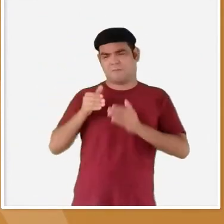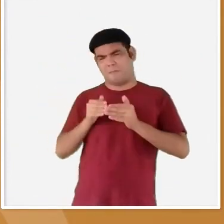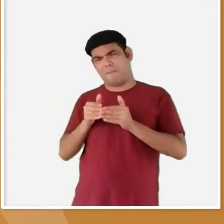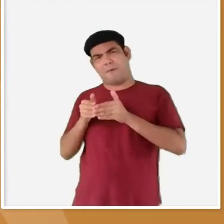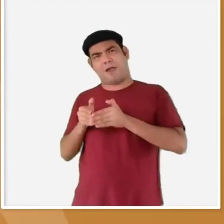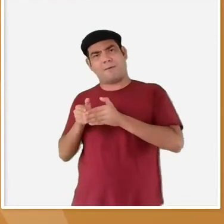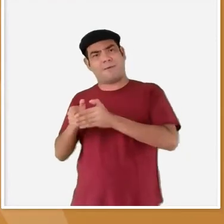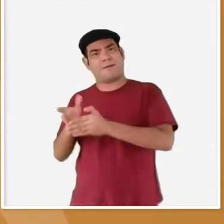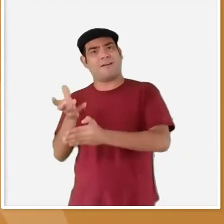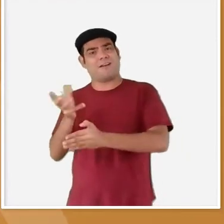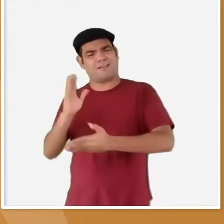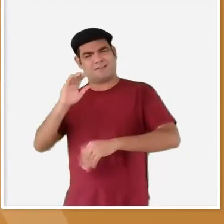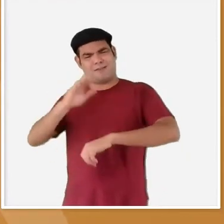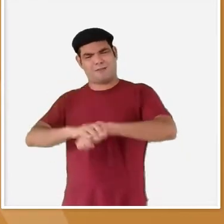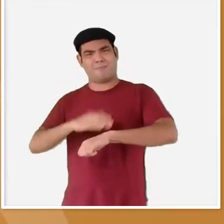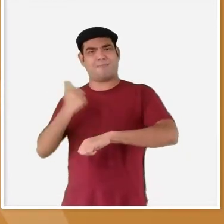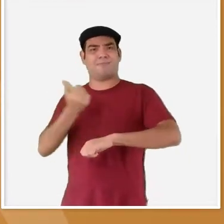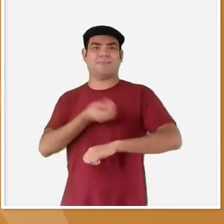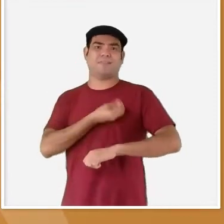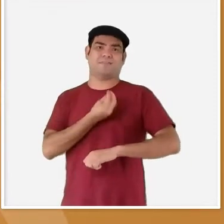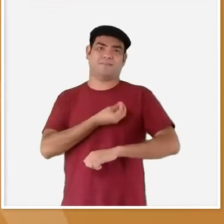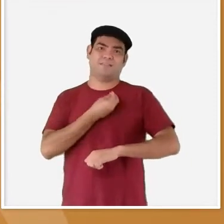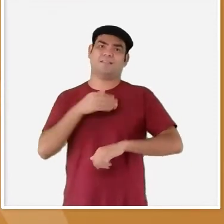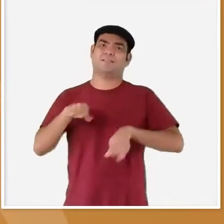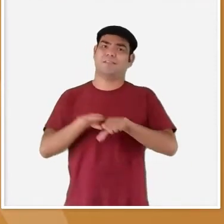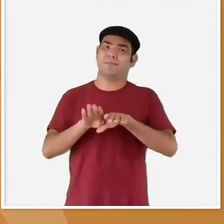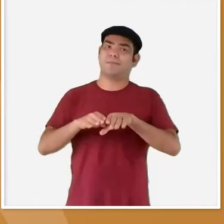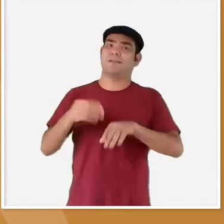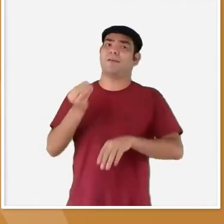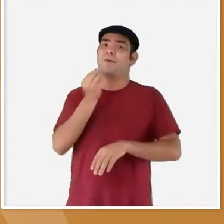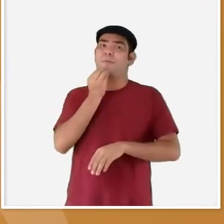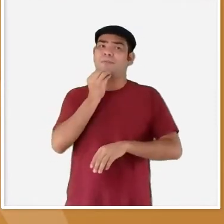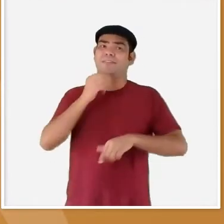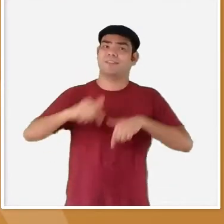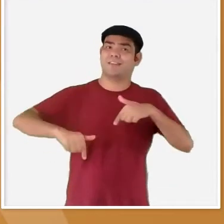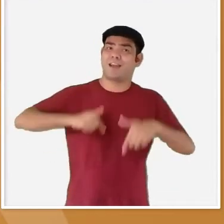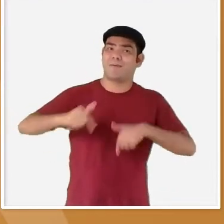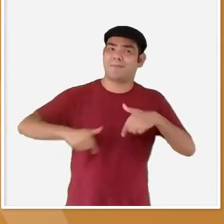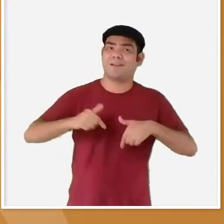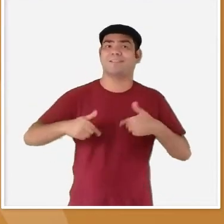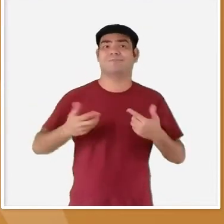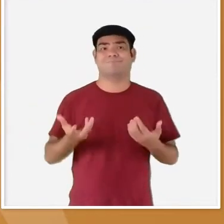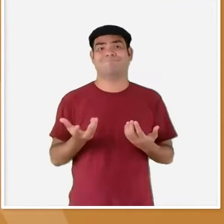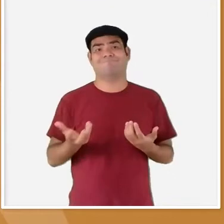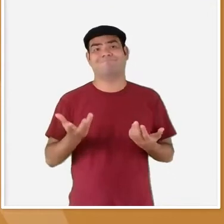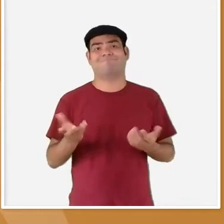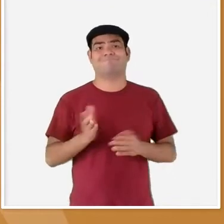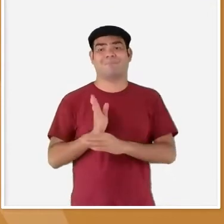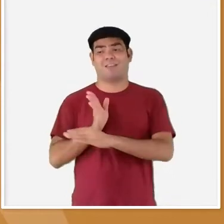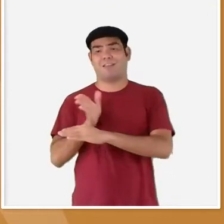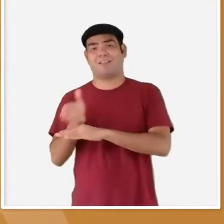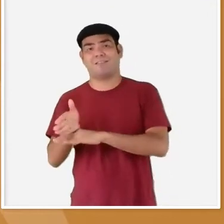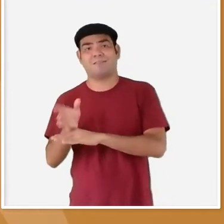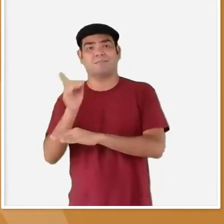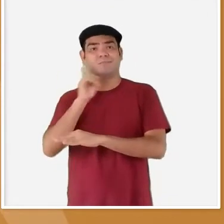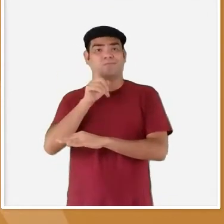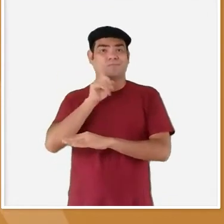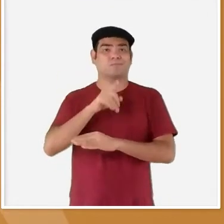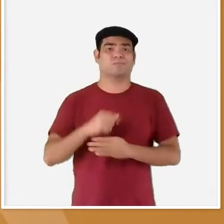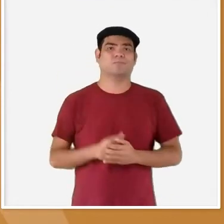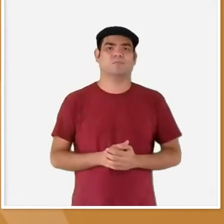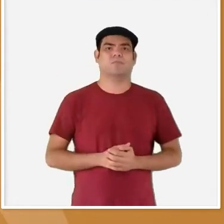de vida e de trabalho, assim como aqueles que buscam acessar os Estados Unidos por territórios de